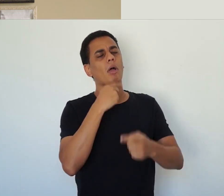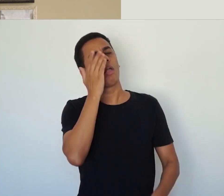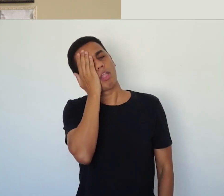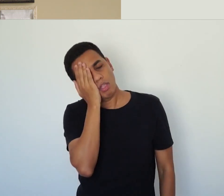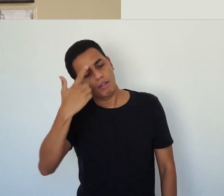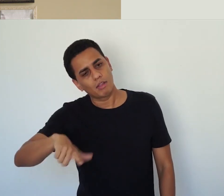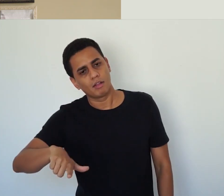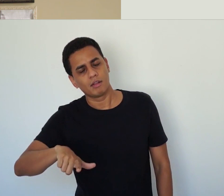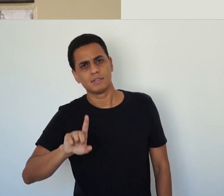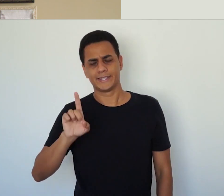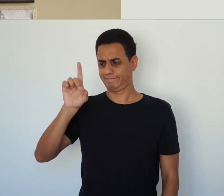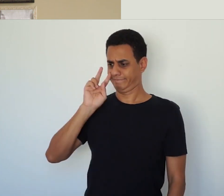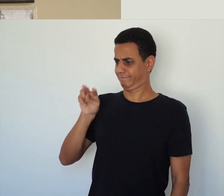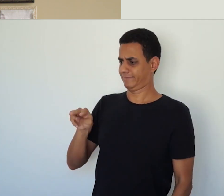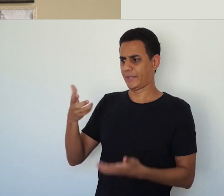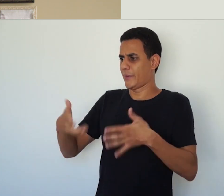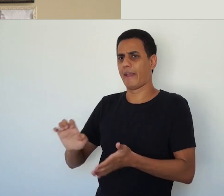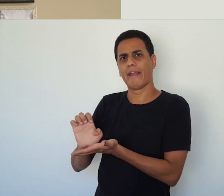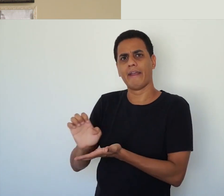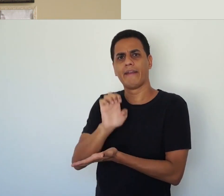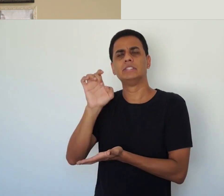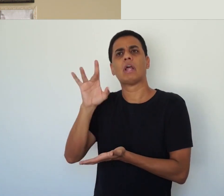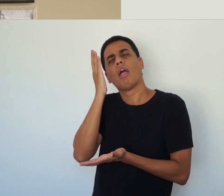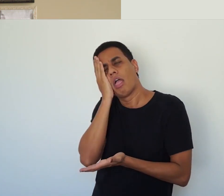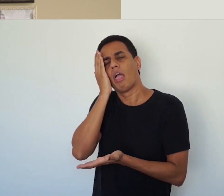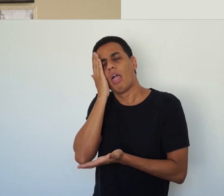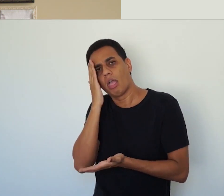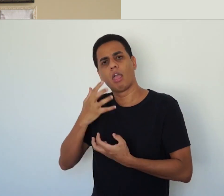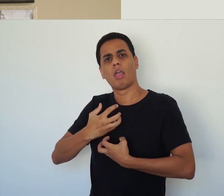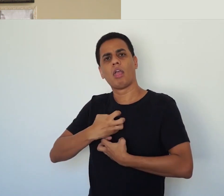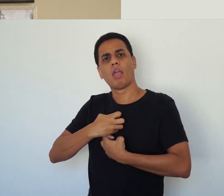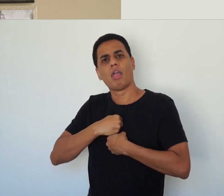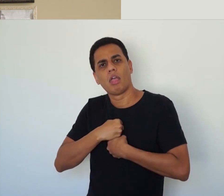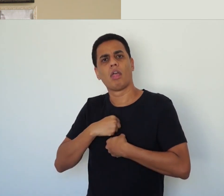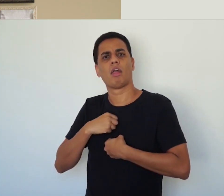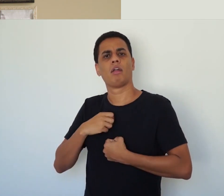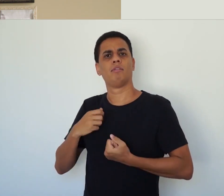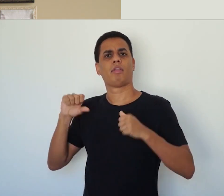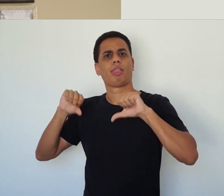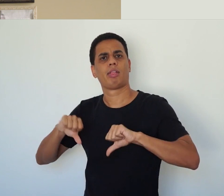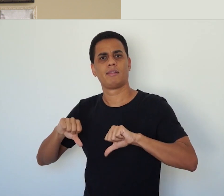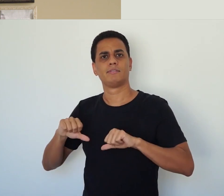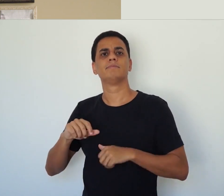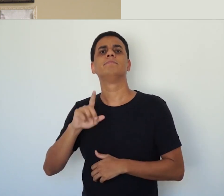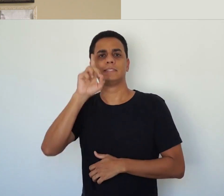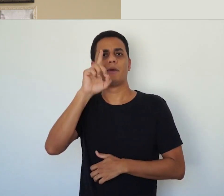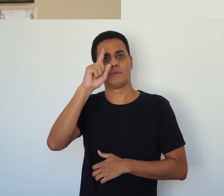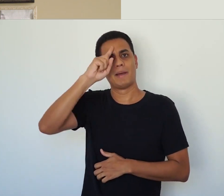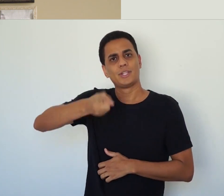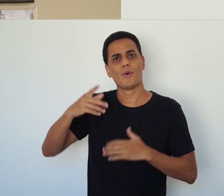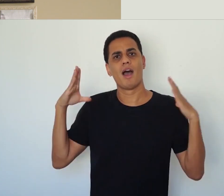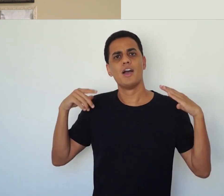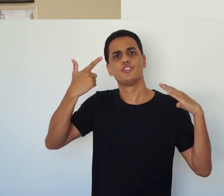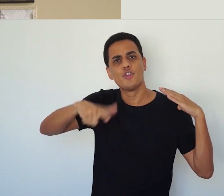mas depois ele volta a dormir. E Deus não queria Elias dormindo, entregue àquela condição emocional, e ele manda o anjo de volta a